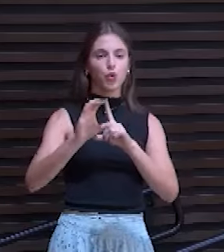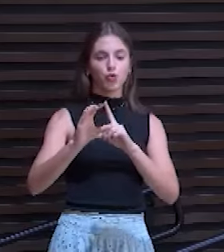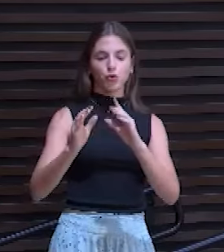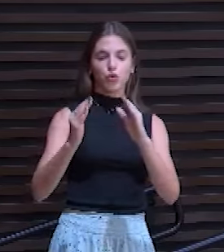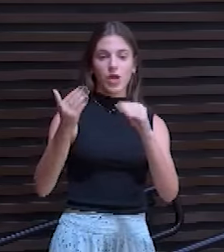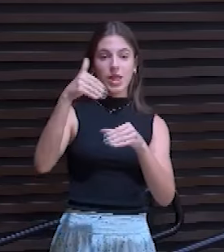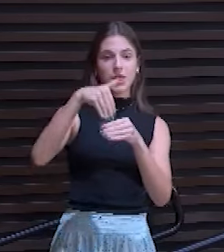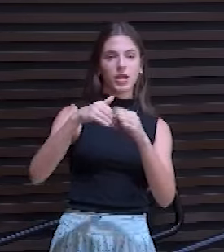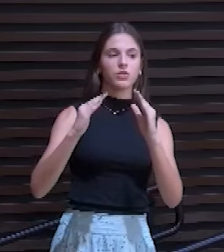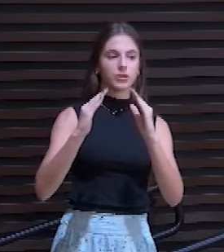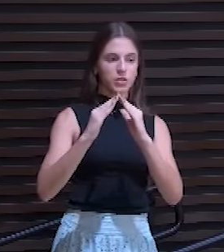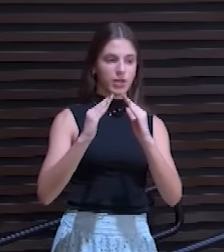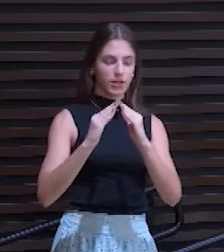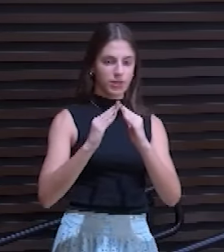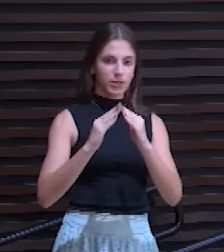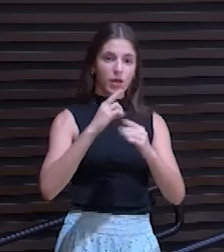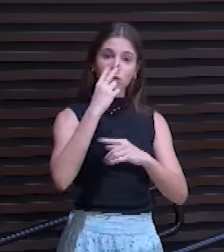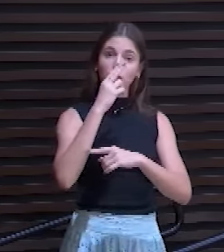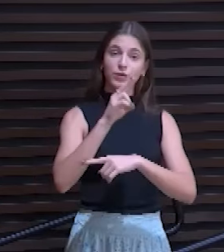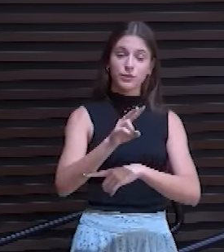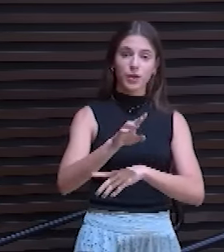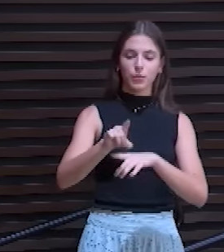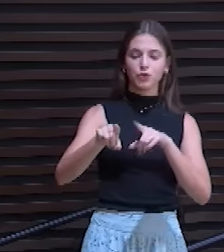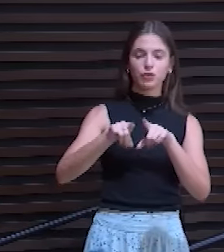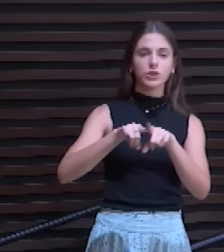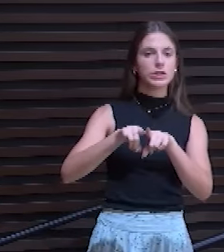Nós estamos vendo aqui os irmãos fazendo